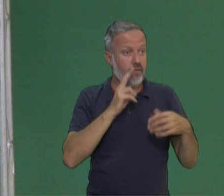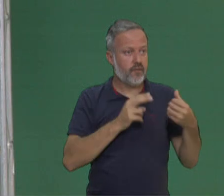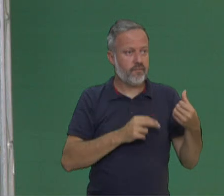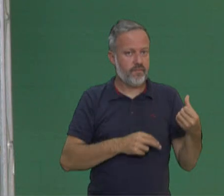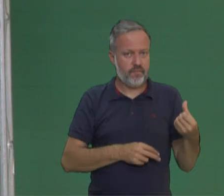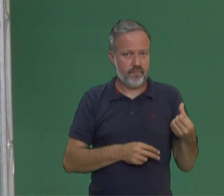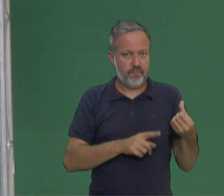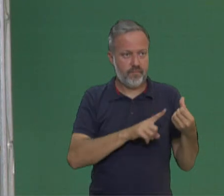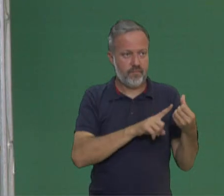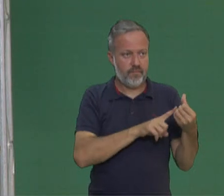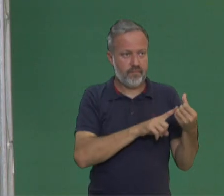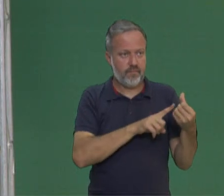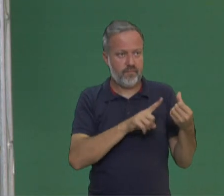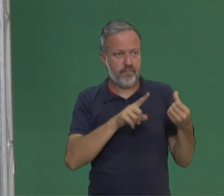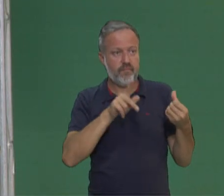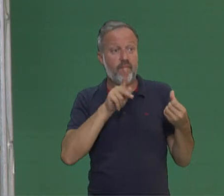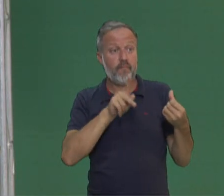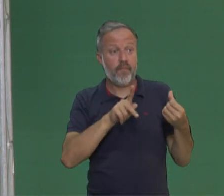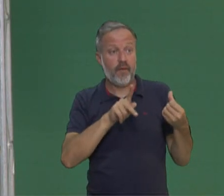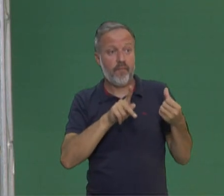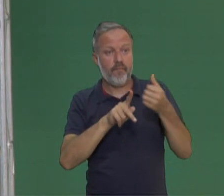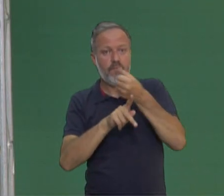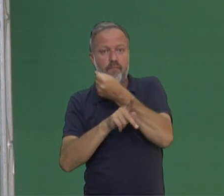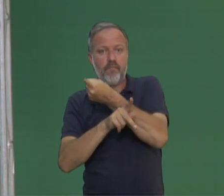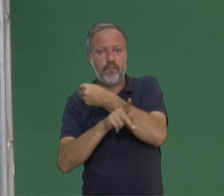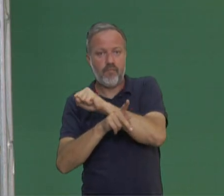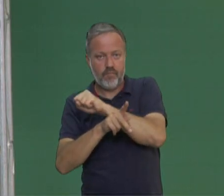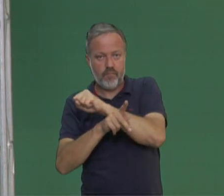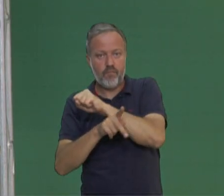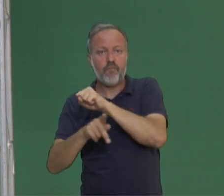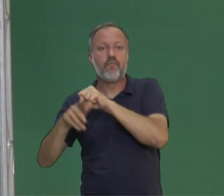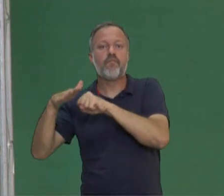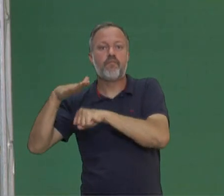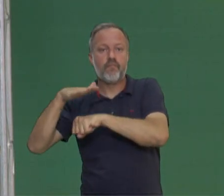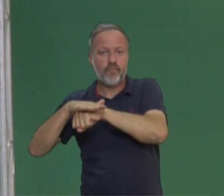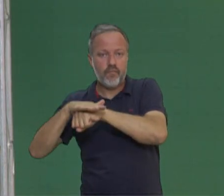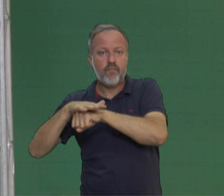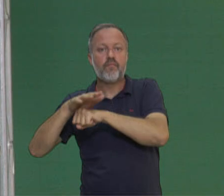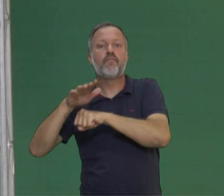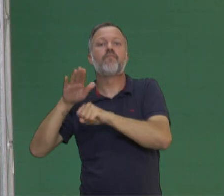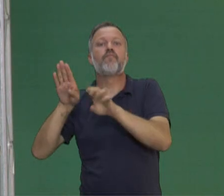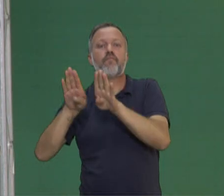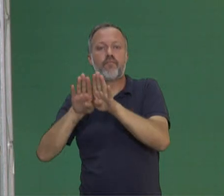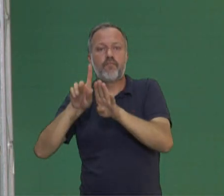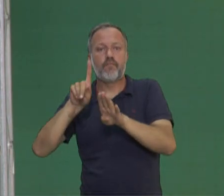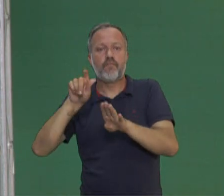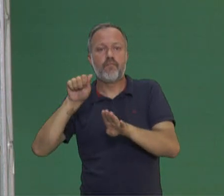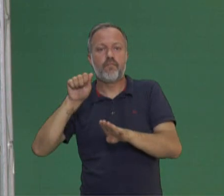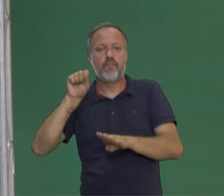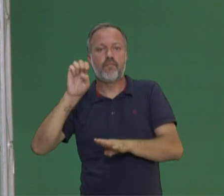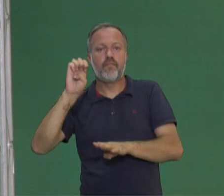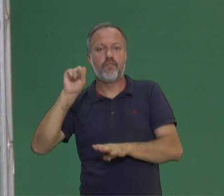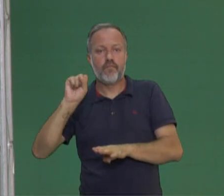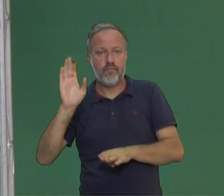completa, ele também é um gás nobre. Ótimo? Vamos em frente.